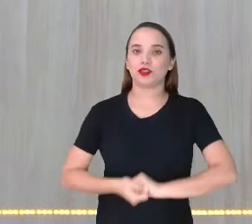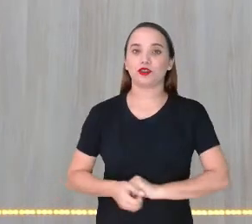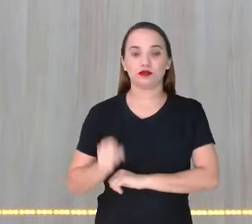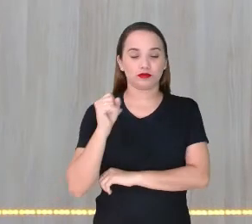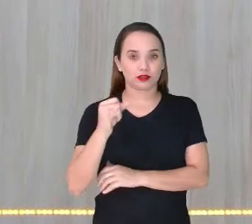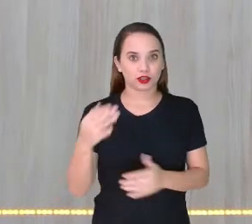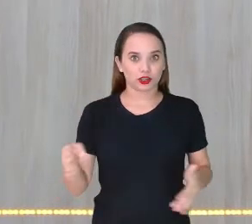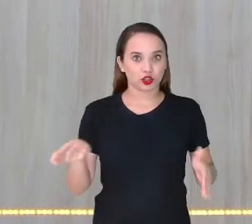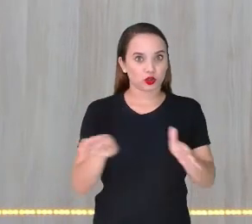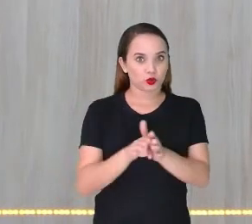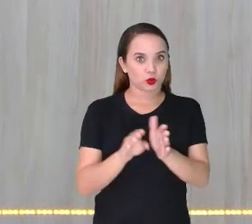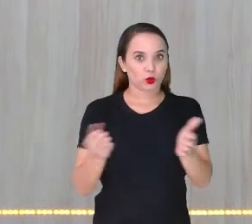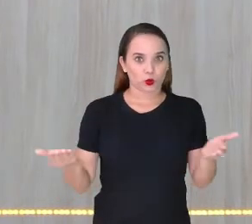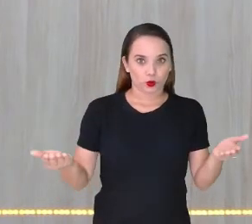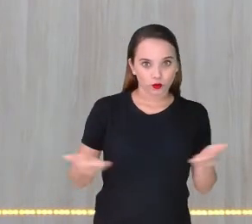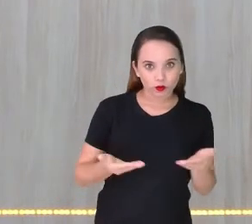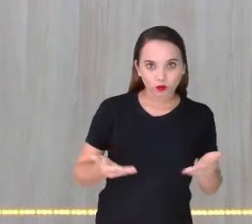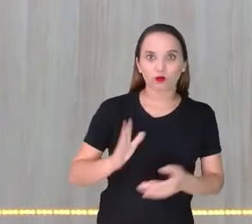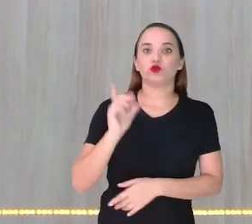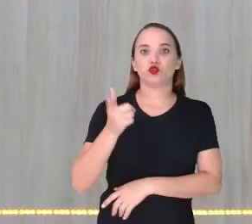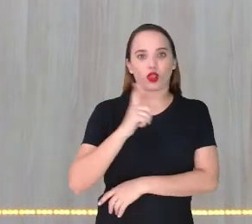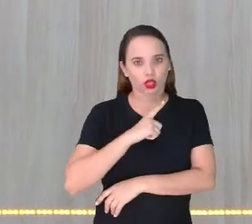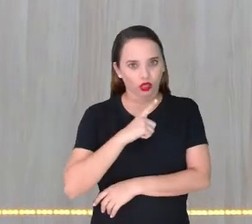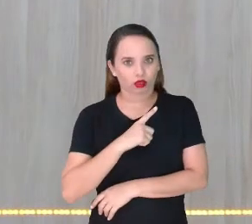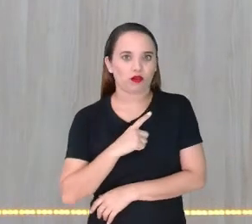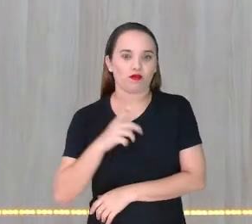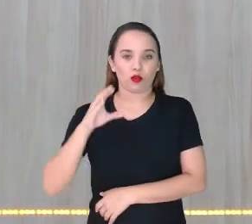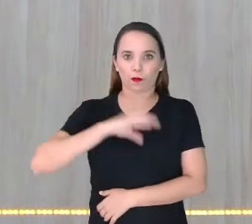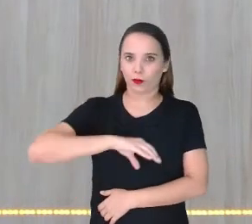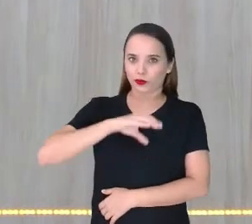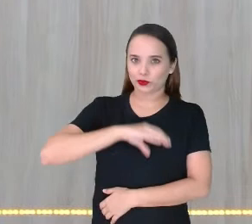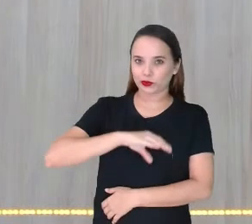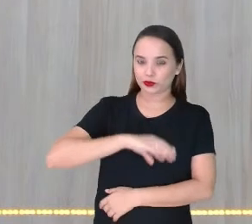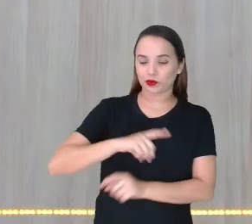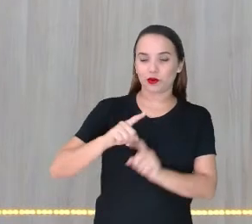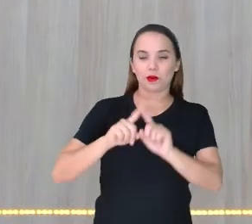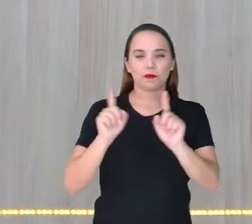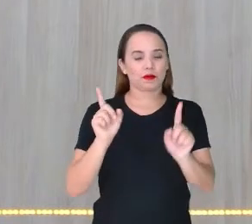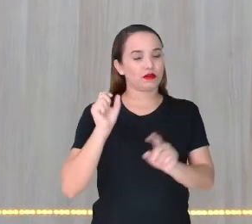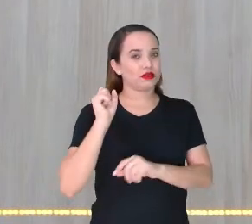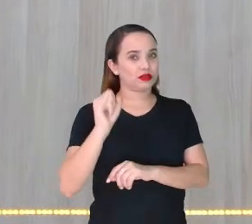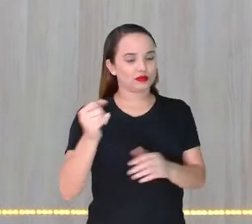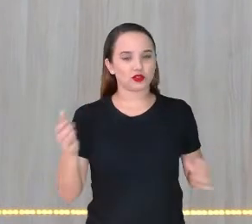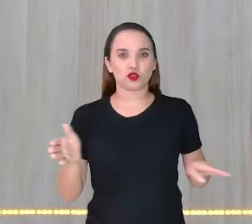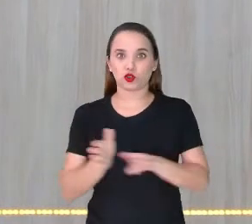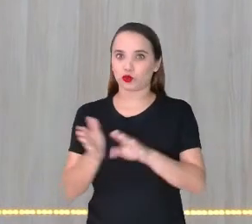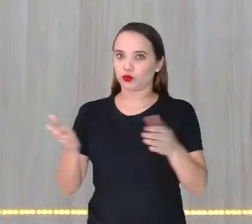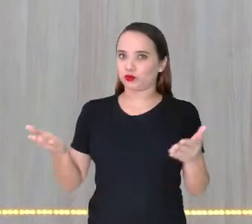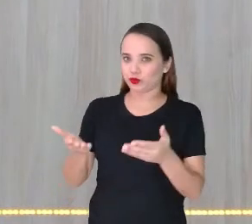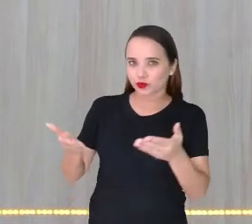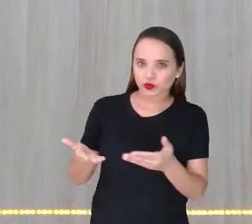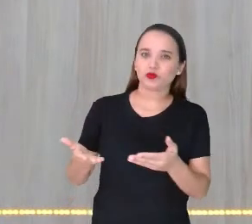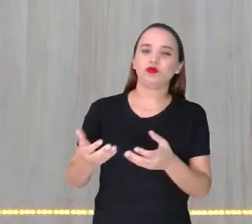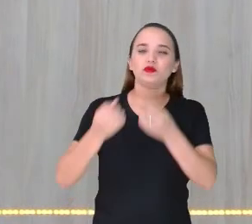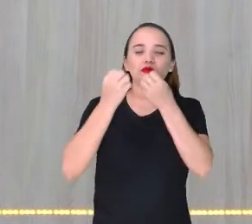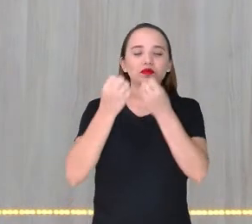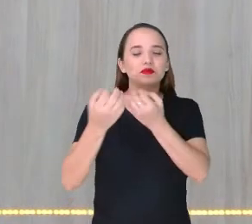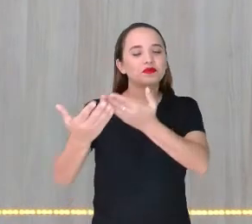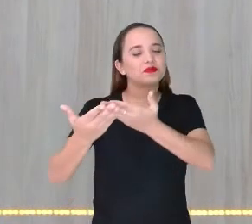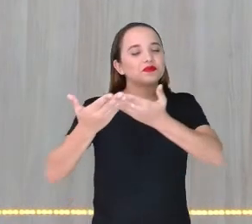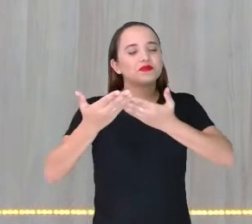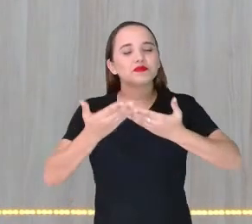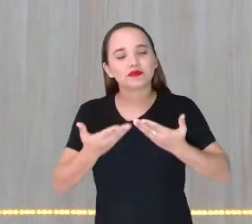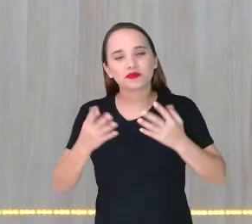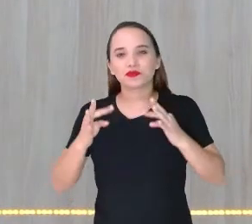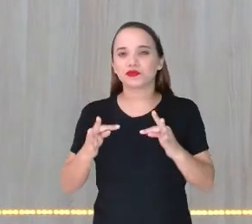chegando agora, né? Já tivemos aí uma aula de português, mas de repente, se você está chegando agora, seja muito bem-vindo e muito